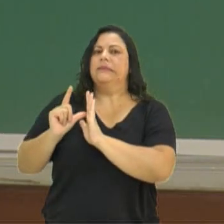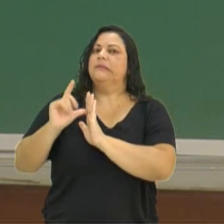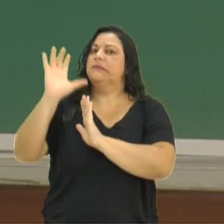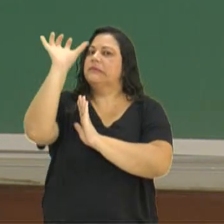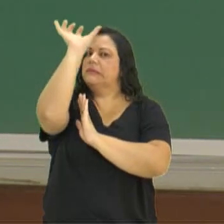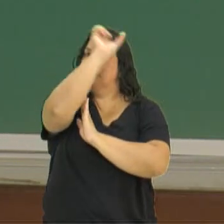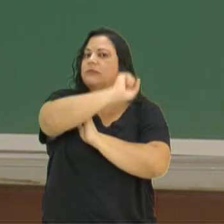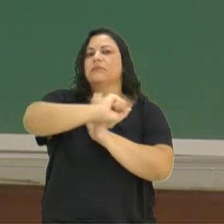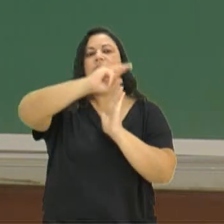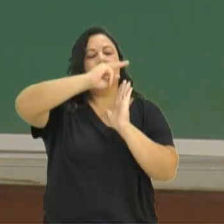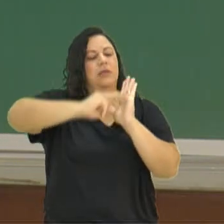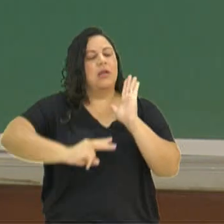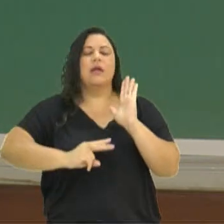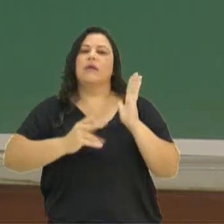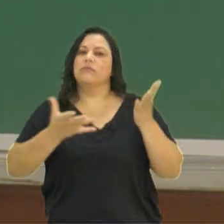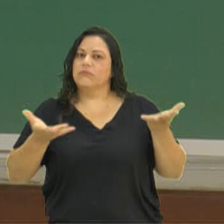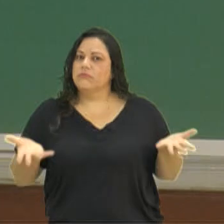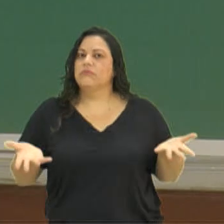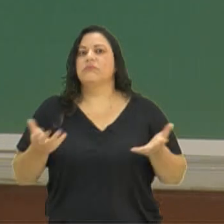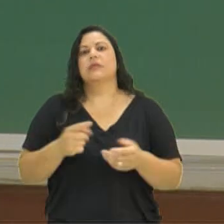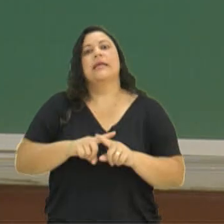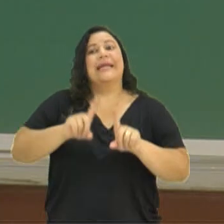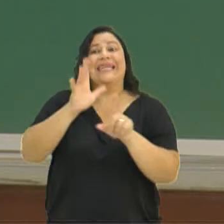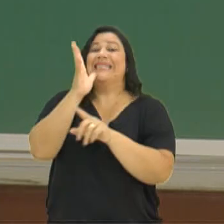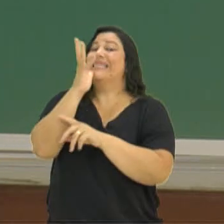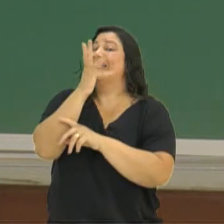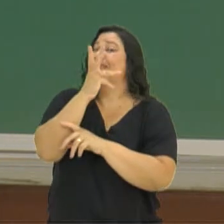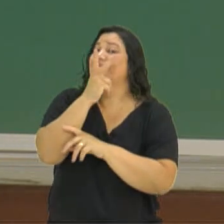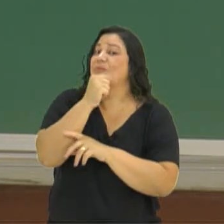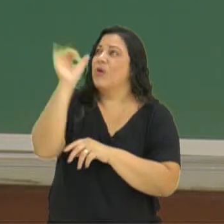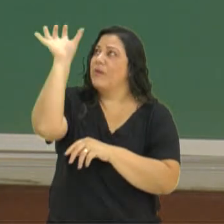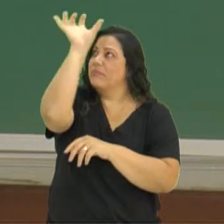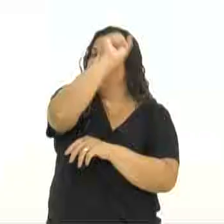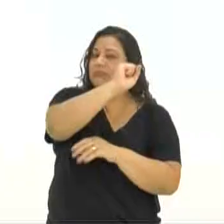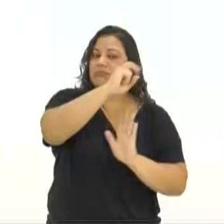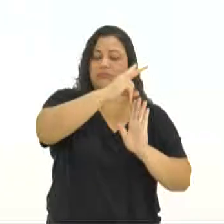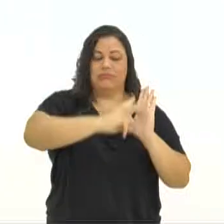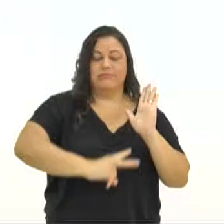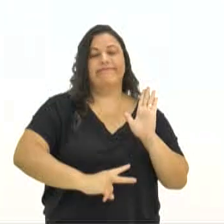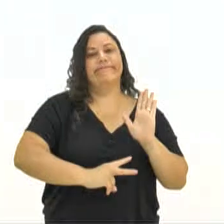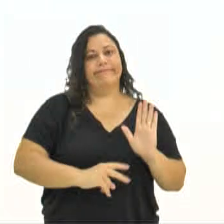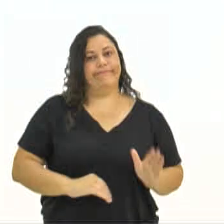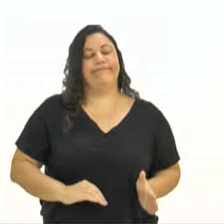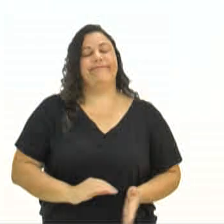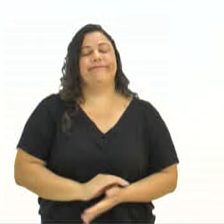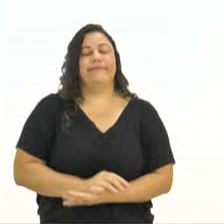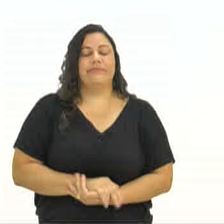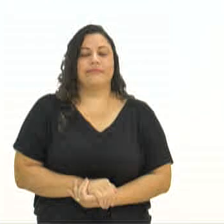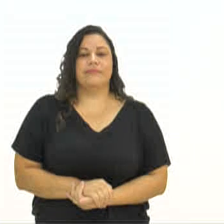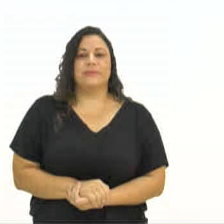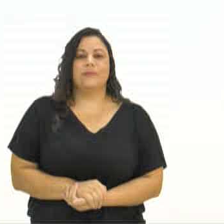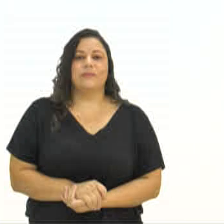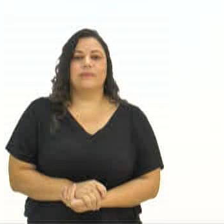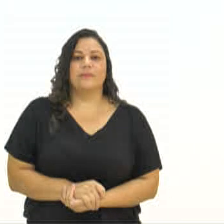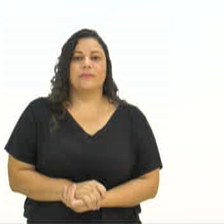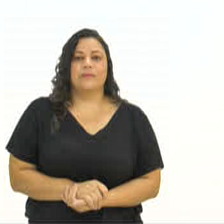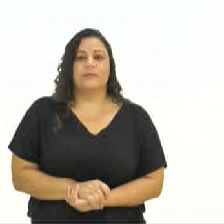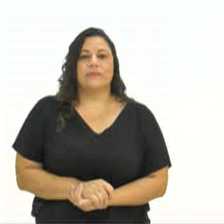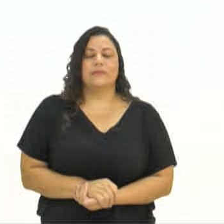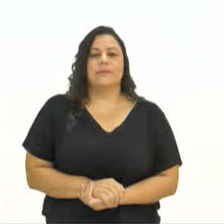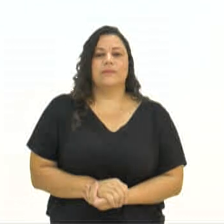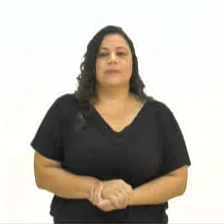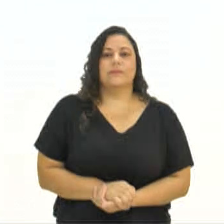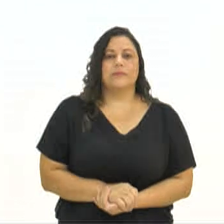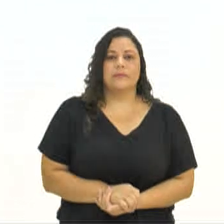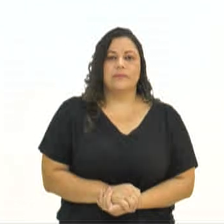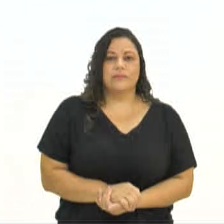nós, ela demora para aprender a ler, pelo menos no princípio. De hecho, si no fuera por el empeño de